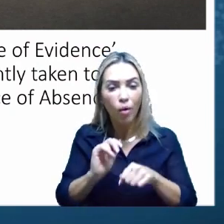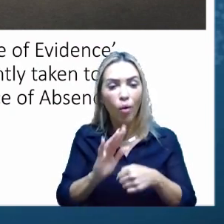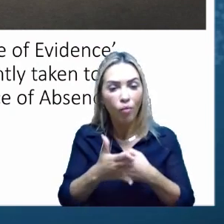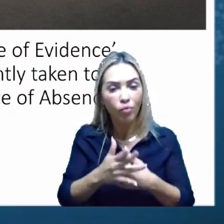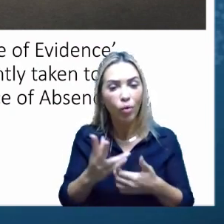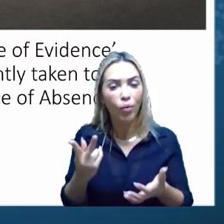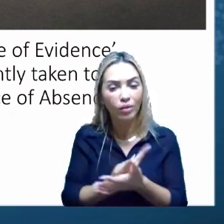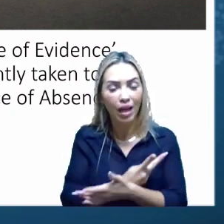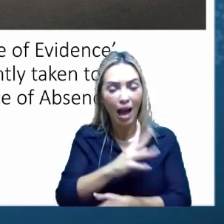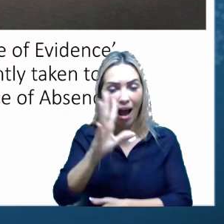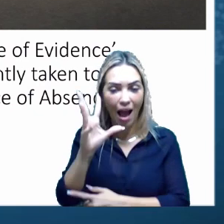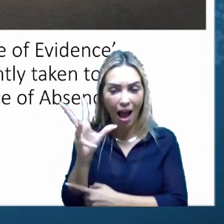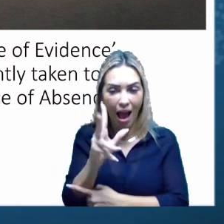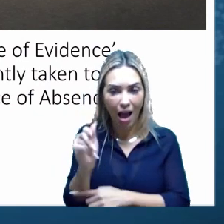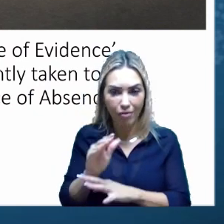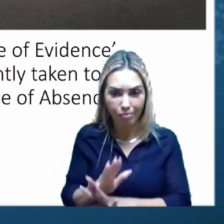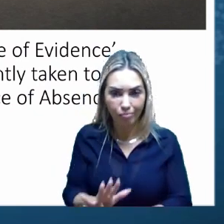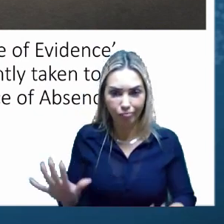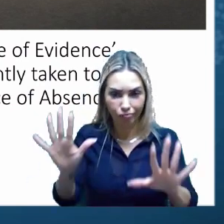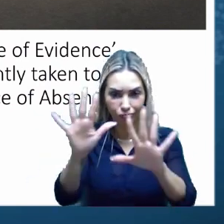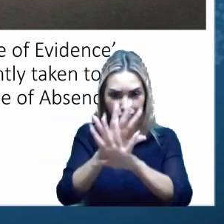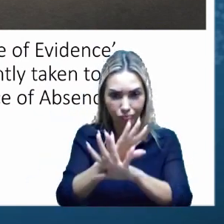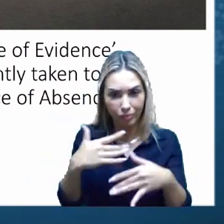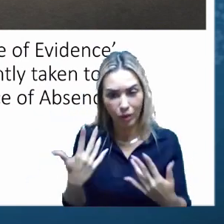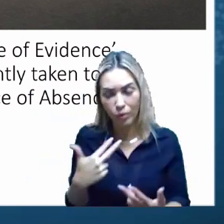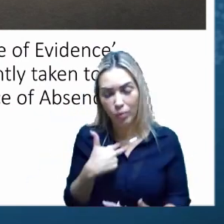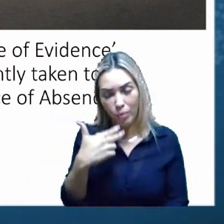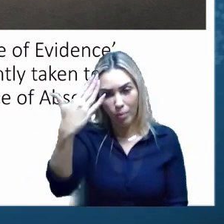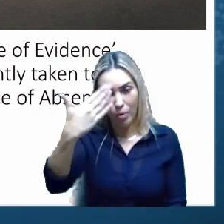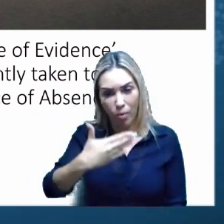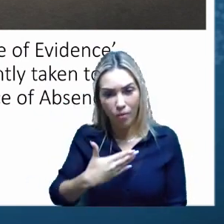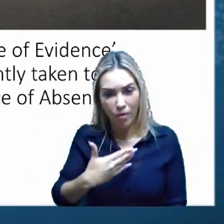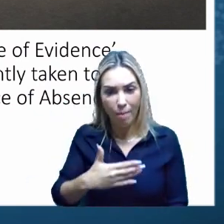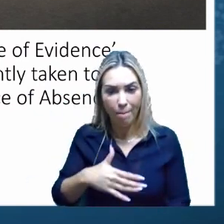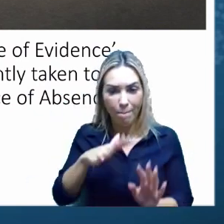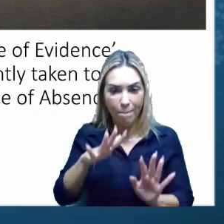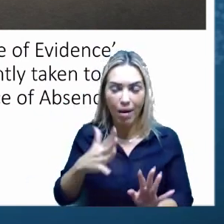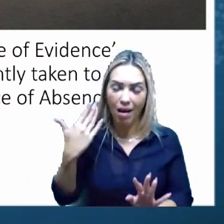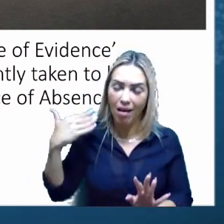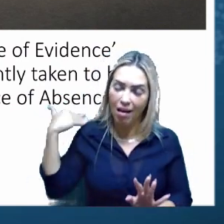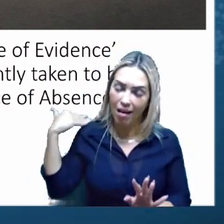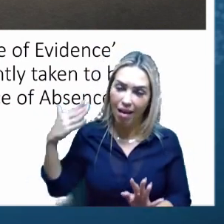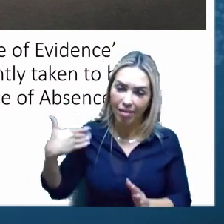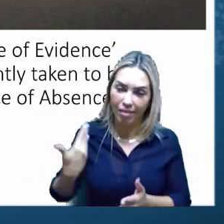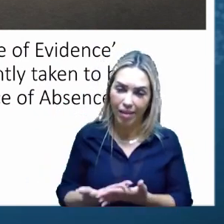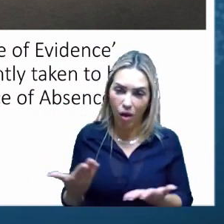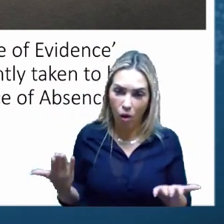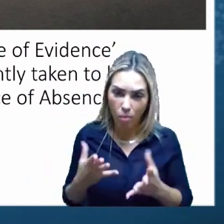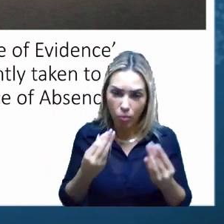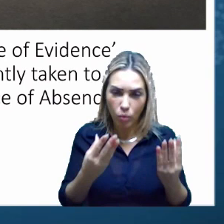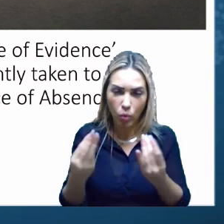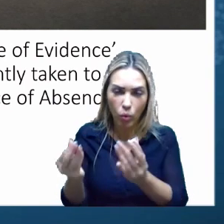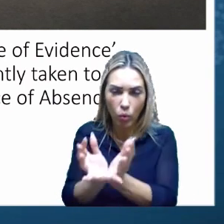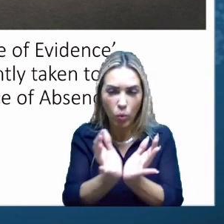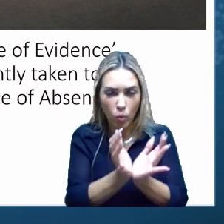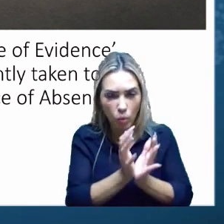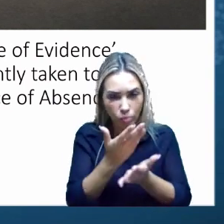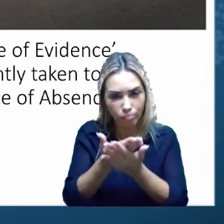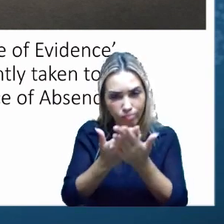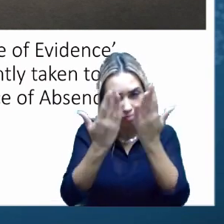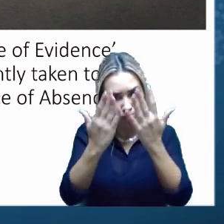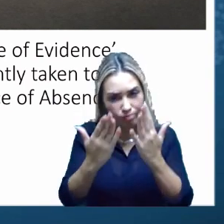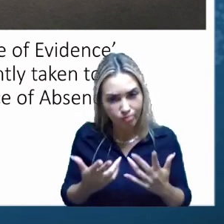África inteira. Então, eu não posso provar, no entanto, desde aquele tempo, muitos grupos fizeram análises parecidas